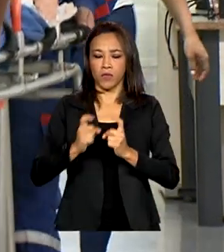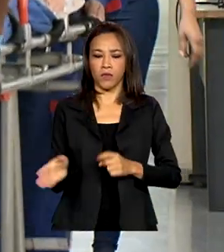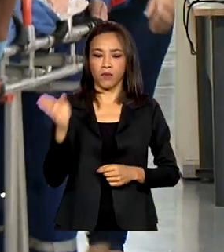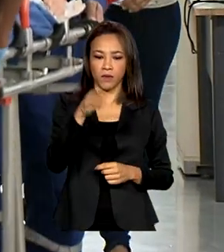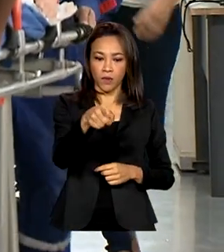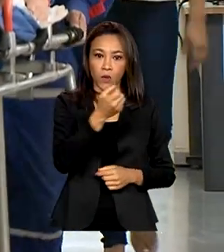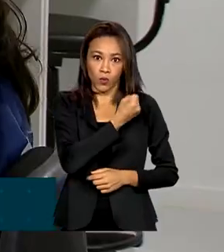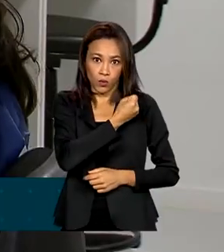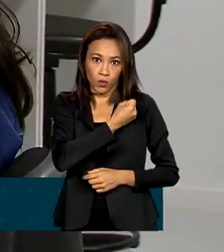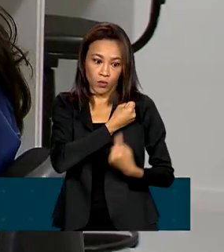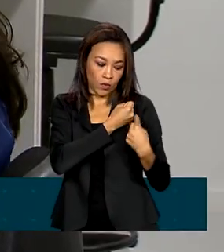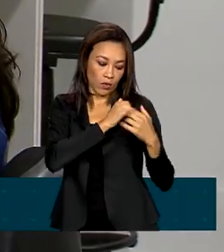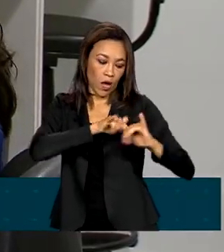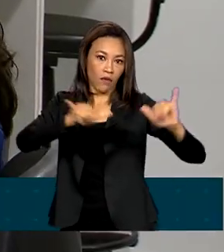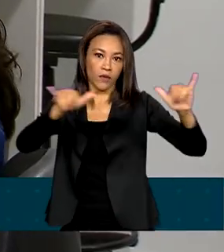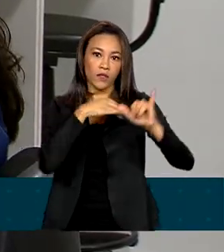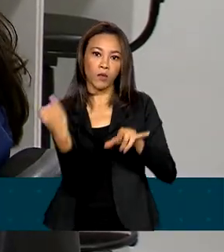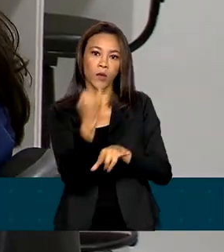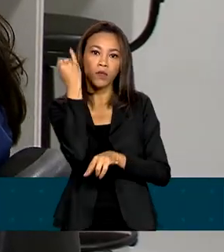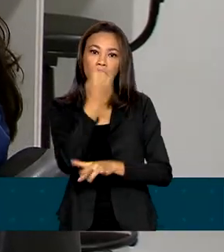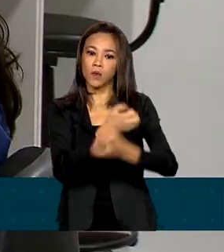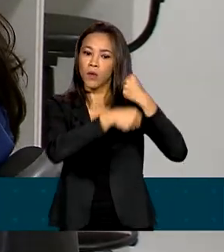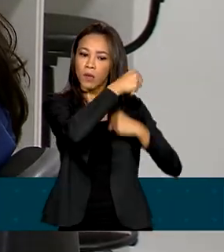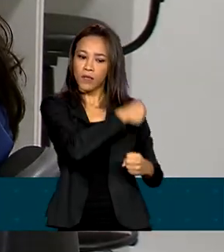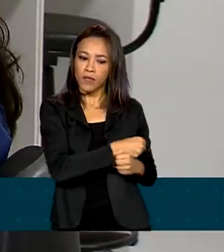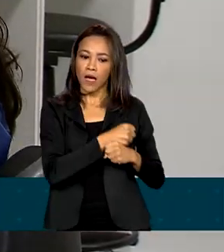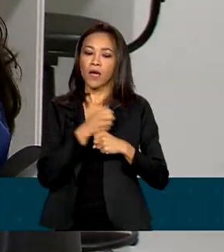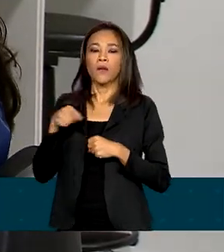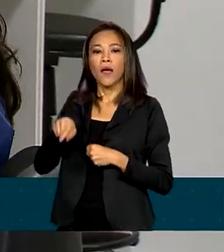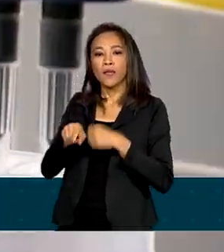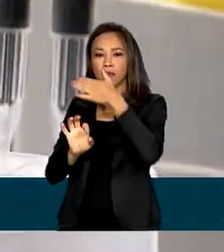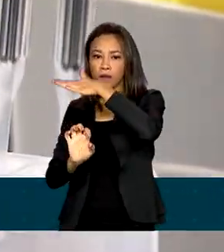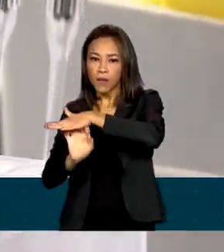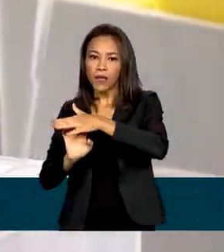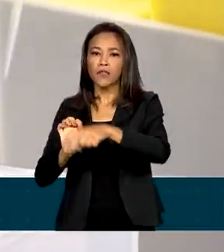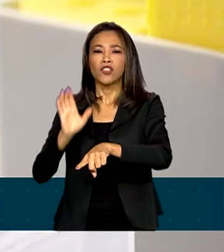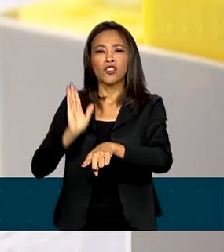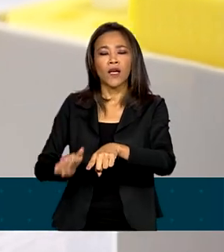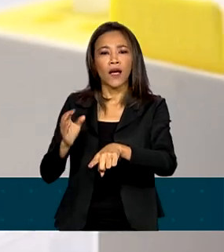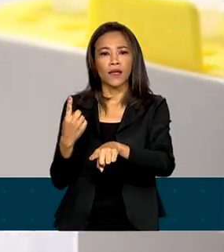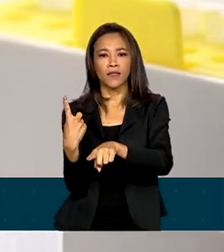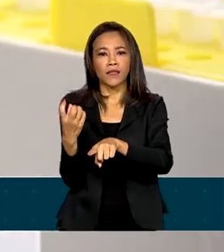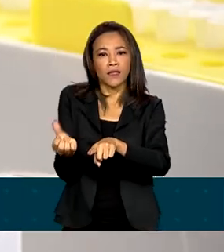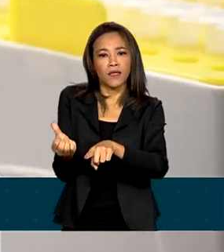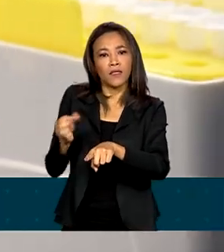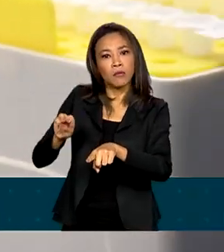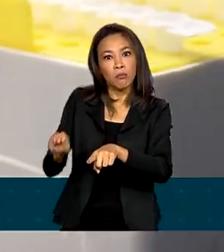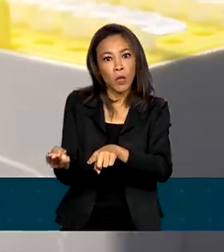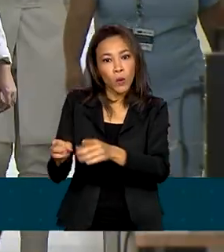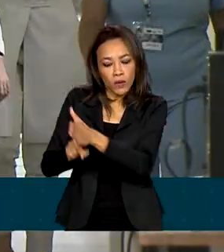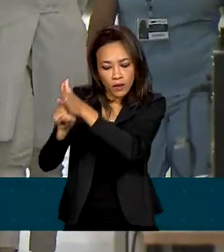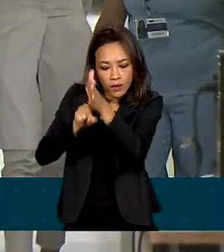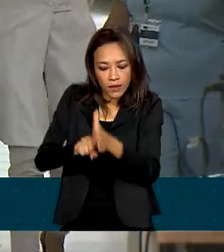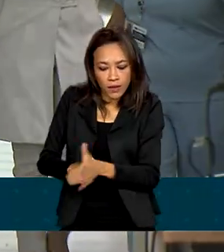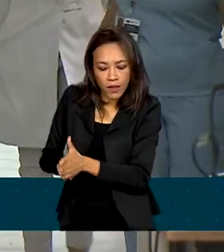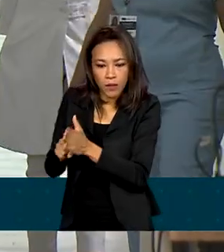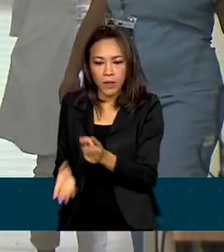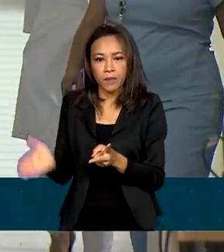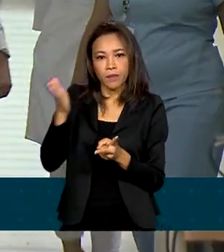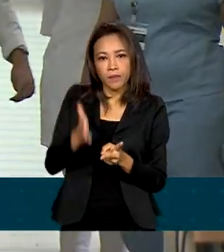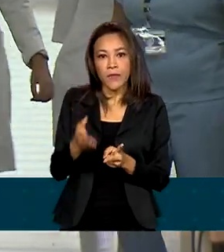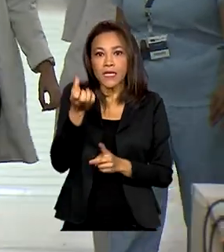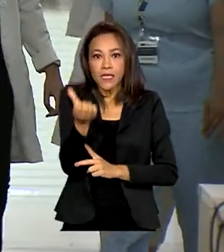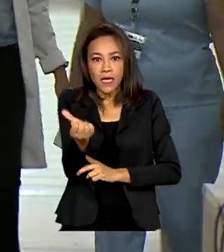a importância. Só no ano passado, a EBSER realizou mais de 16 milhões de exames, cerca de